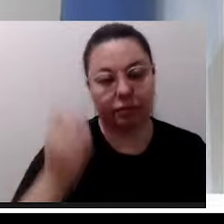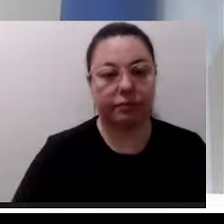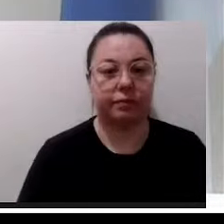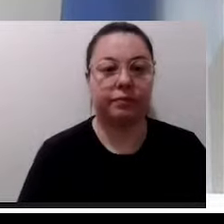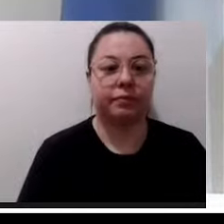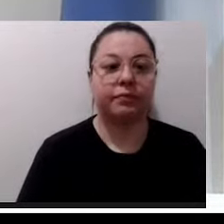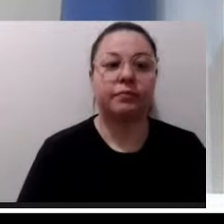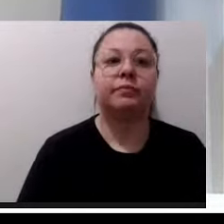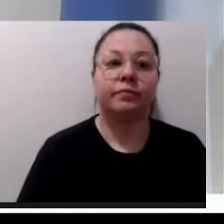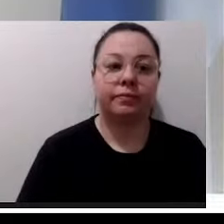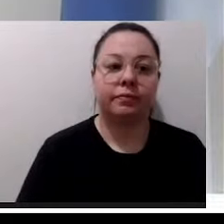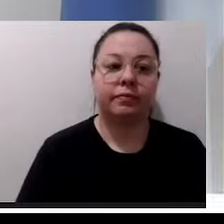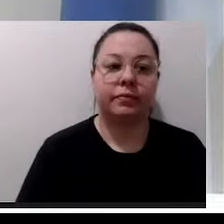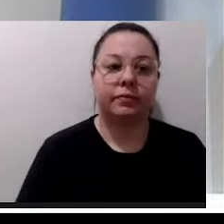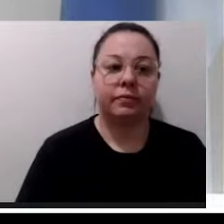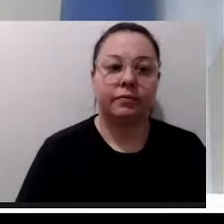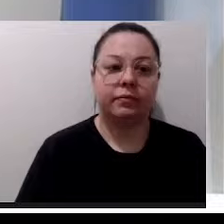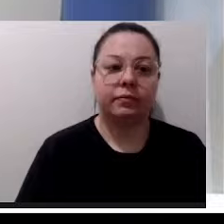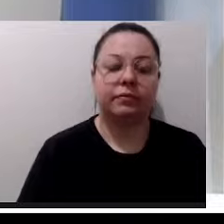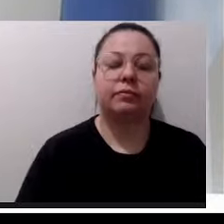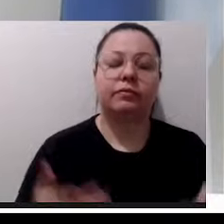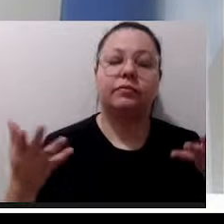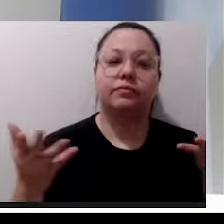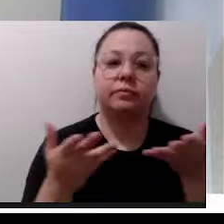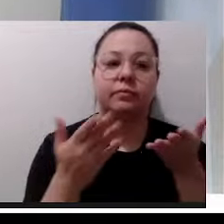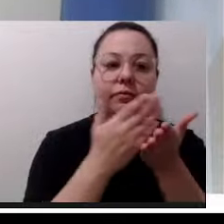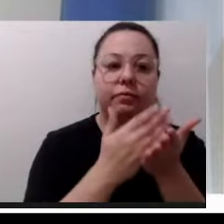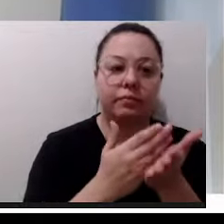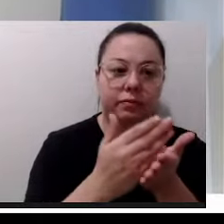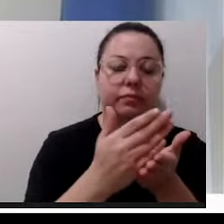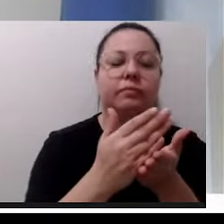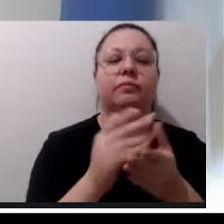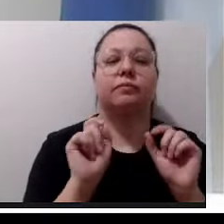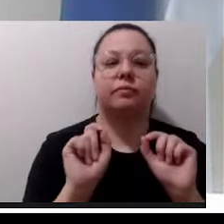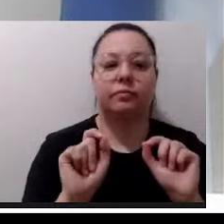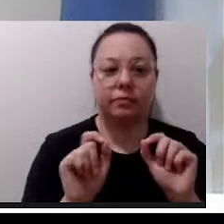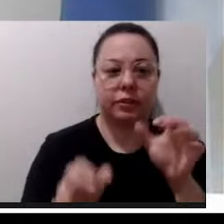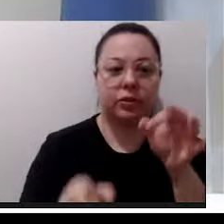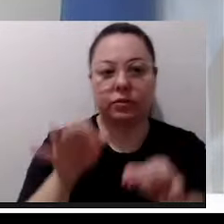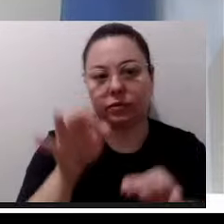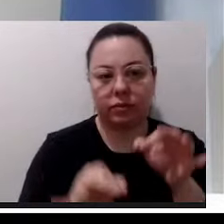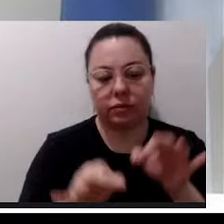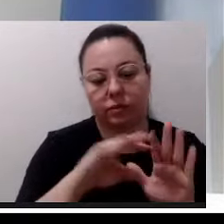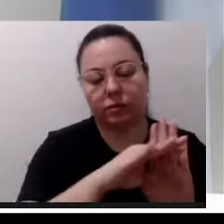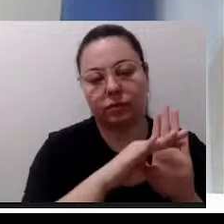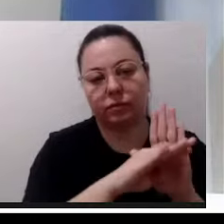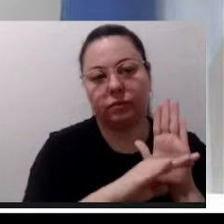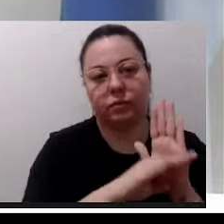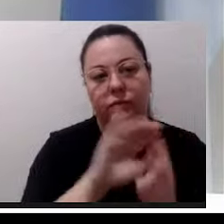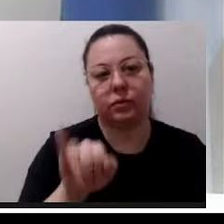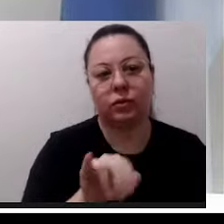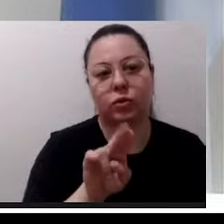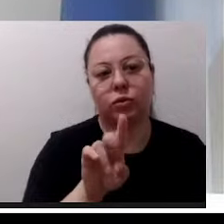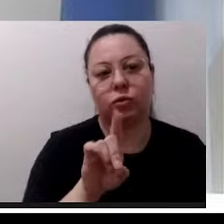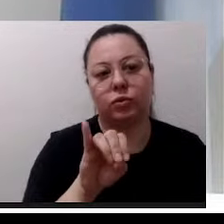Vamos dar início agora aos julgamentos da pauta judicial. Chamo feito